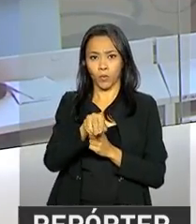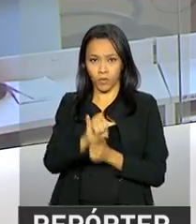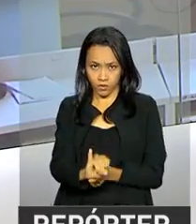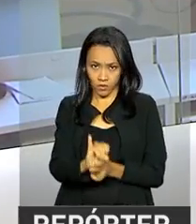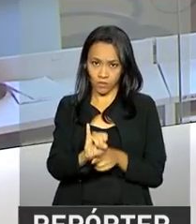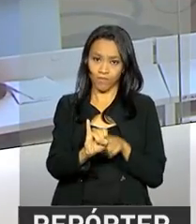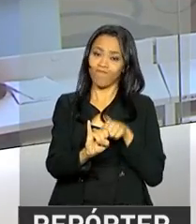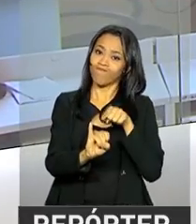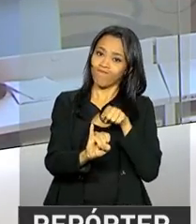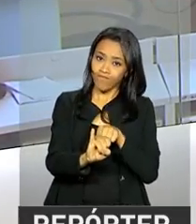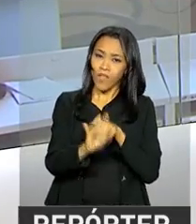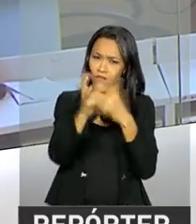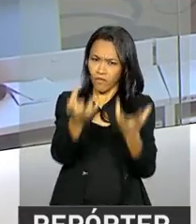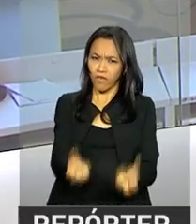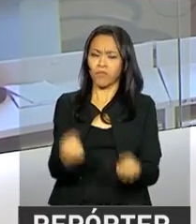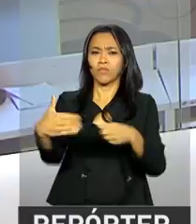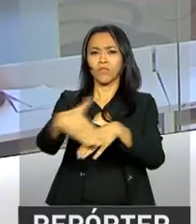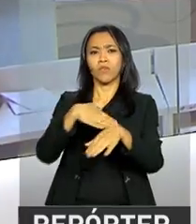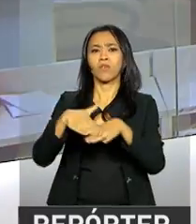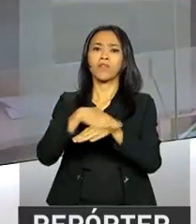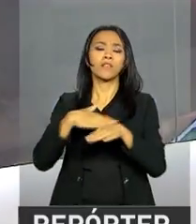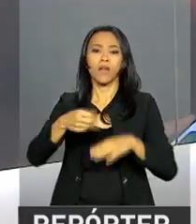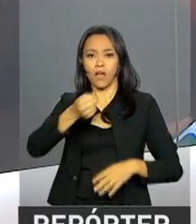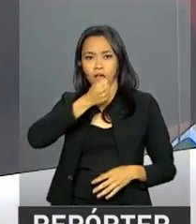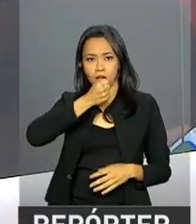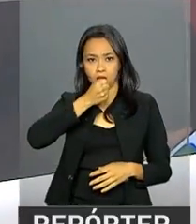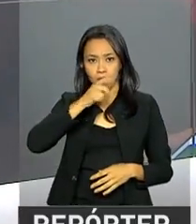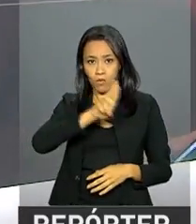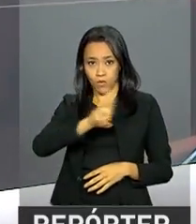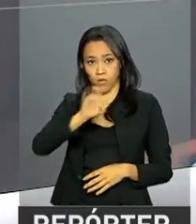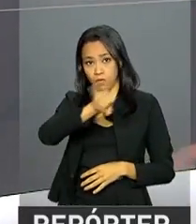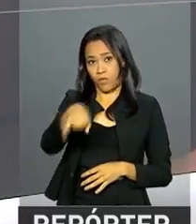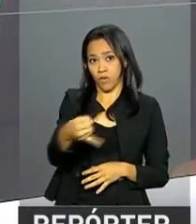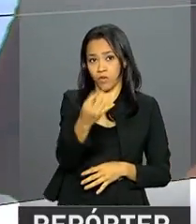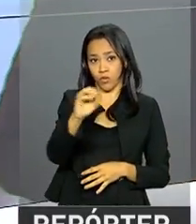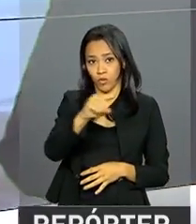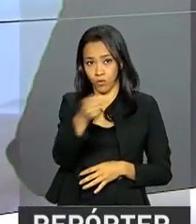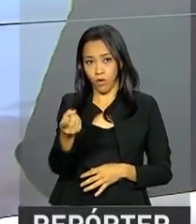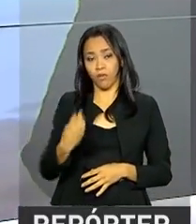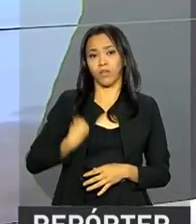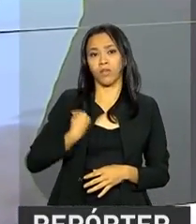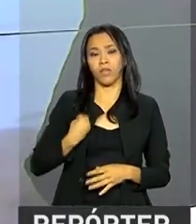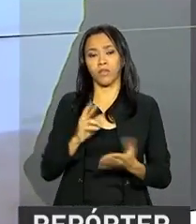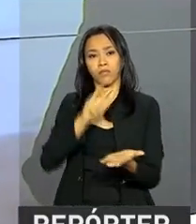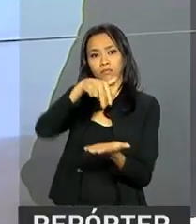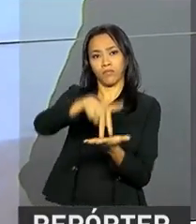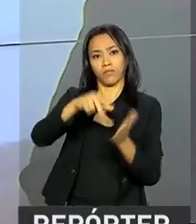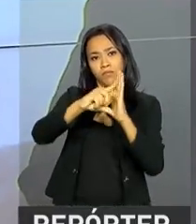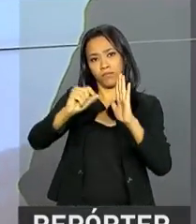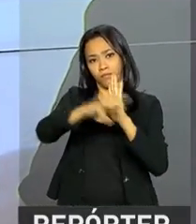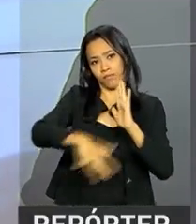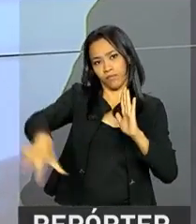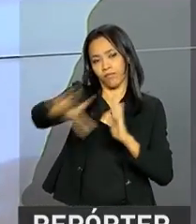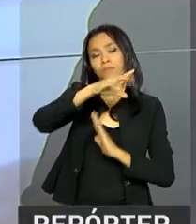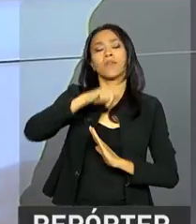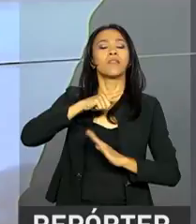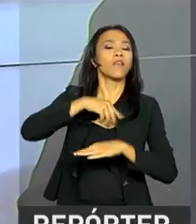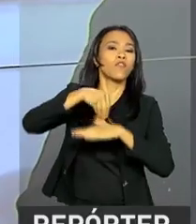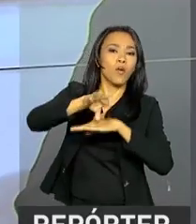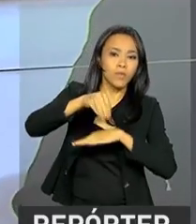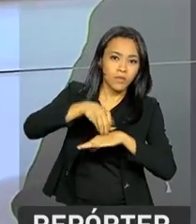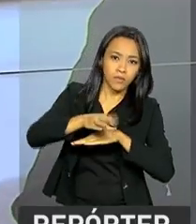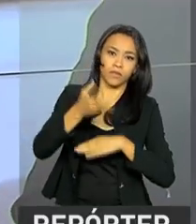para Todos vamos então conversar com o repórter João Pedro Neto que está no Palácio do Planalto e tem as informações ao vivo pra gente